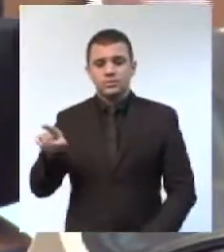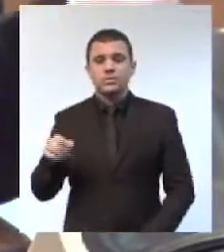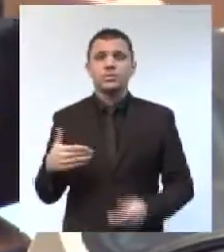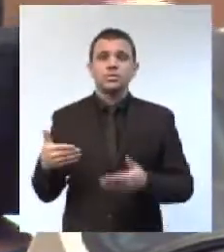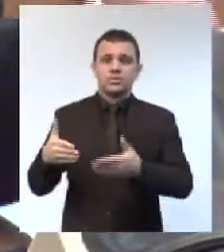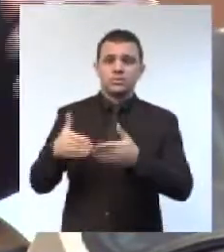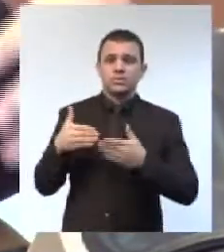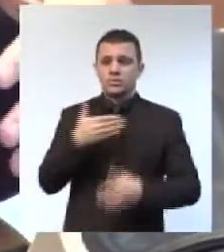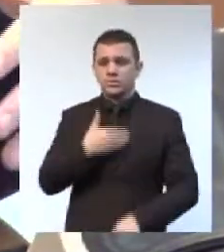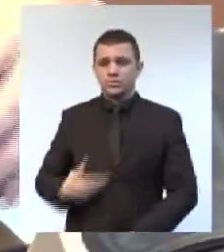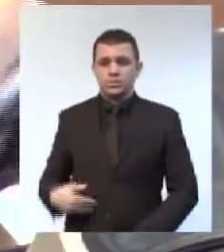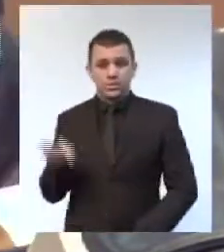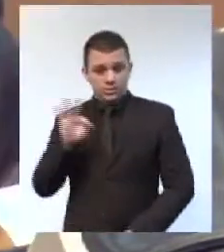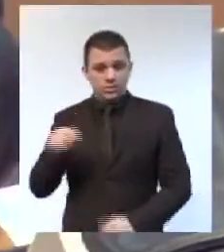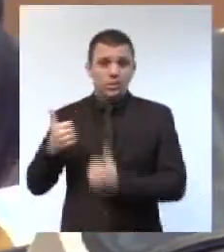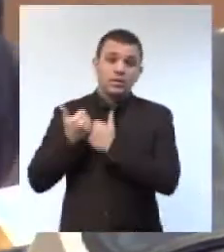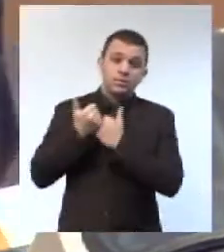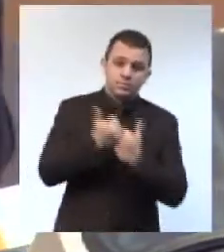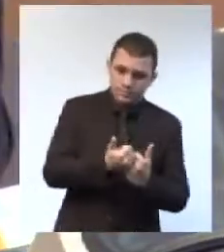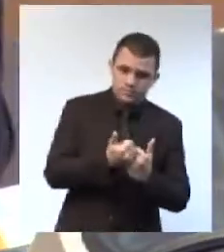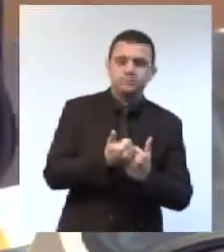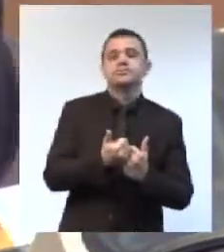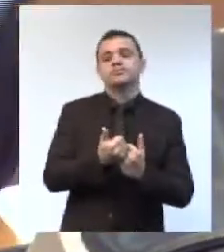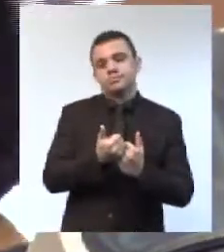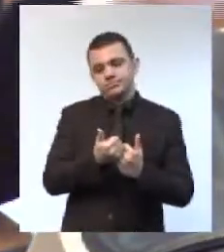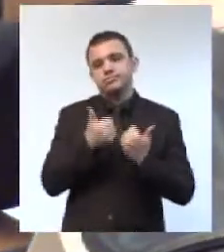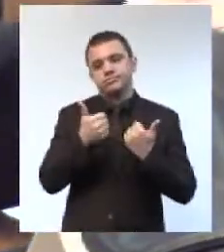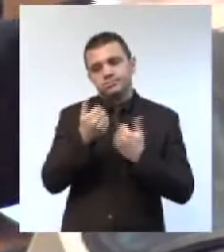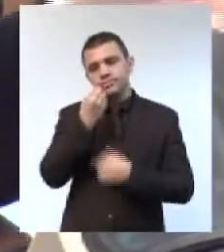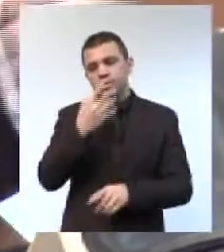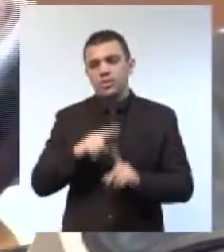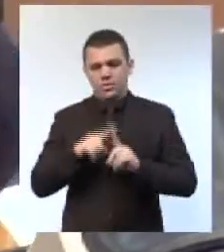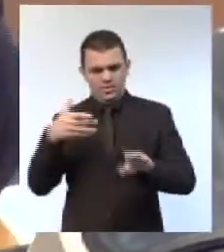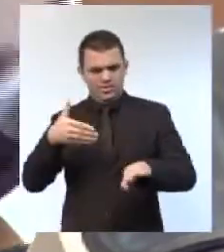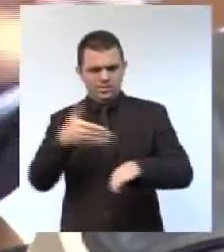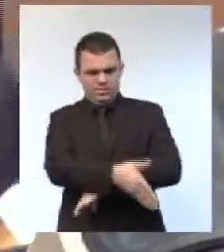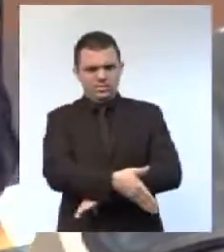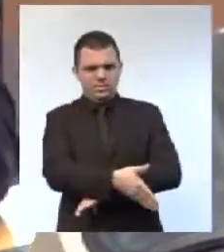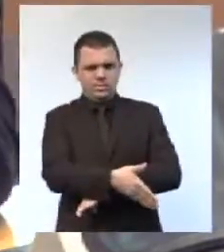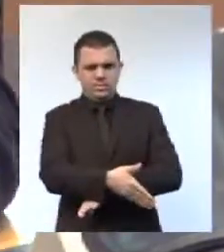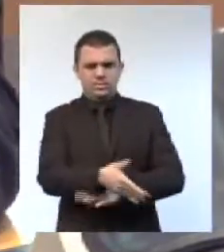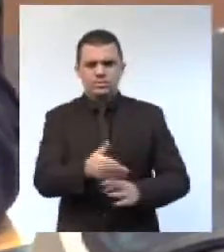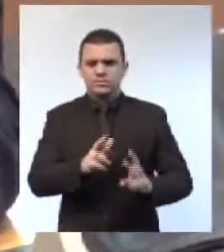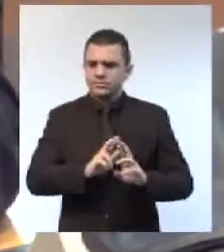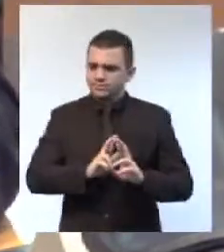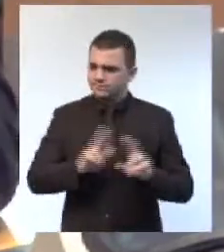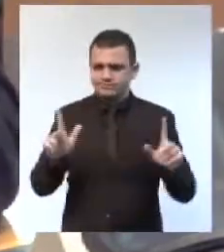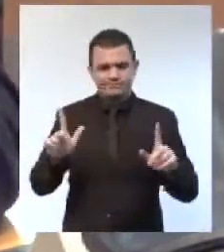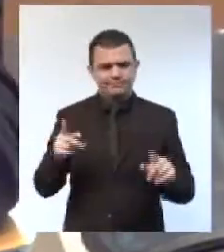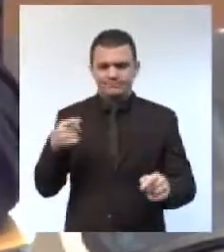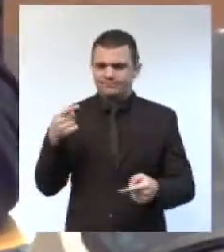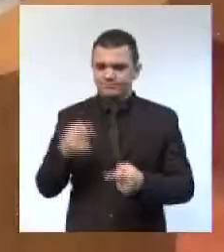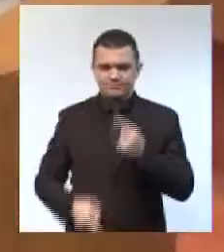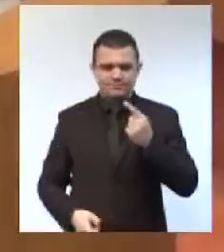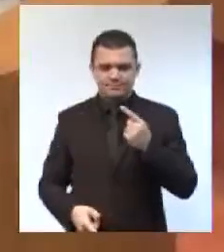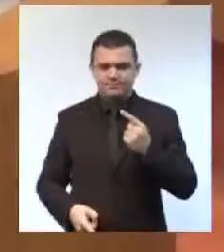ajuda federal é uma coisa, uma intervenção é outra totalmente diferente, que não tem o menor cabimento. Muito obrigado. Agradeço a parte do